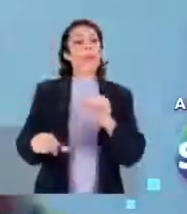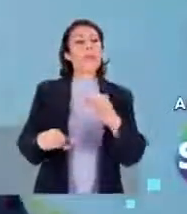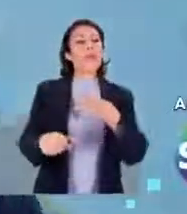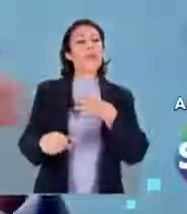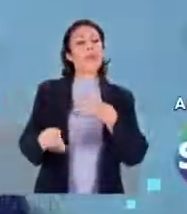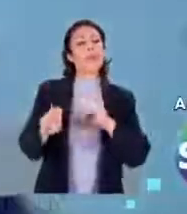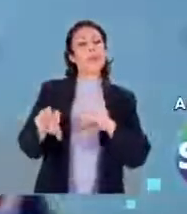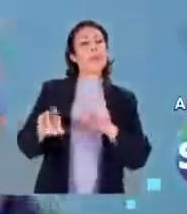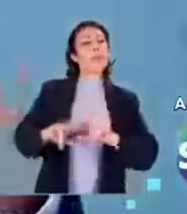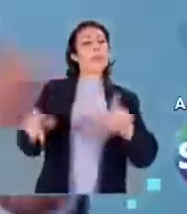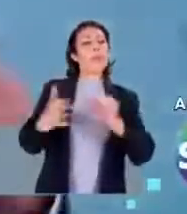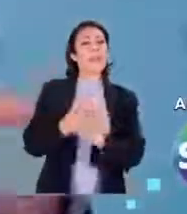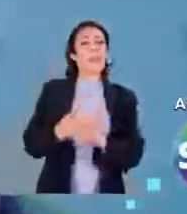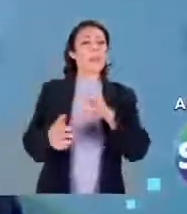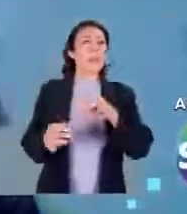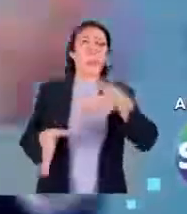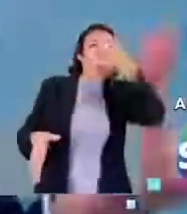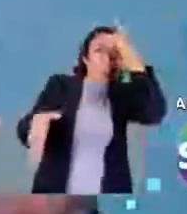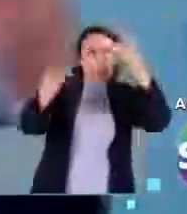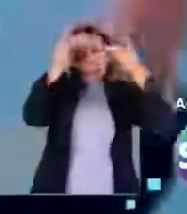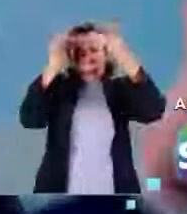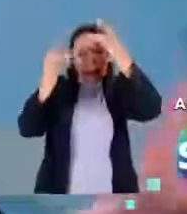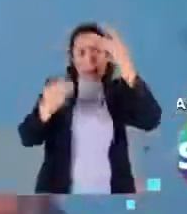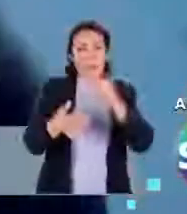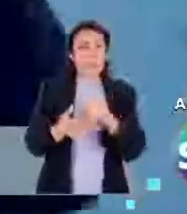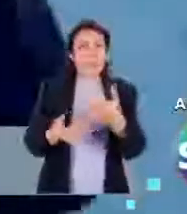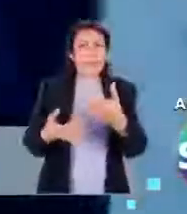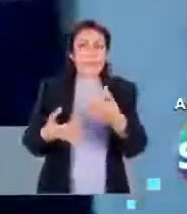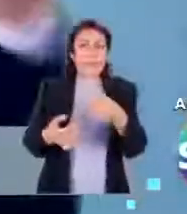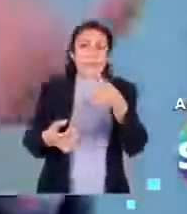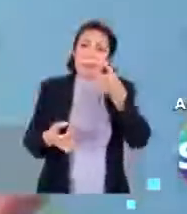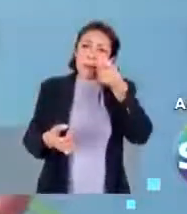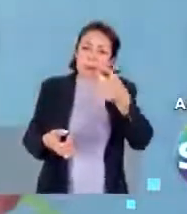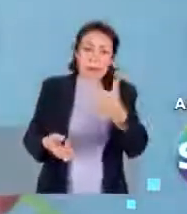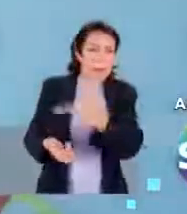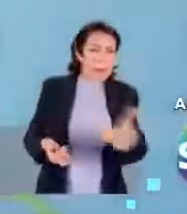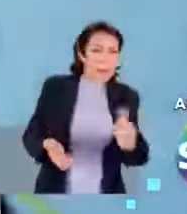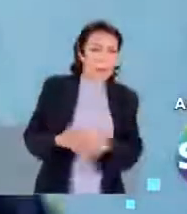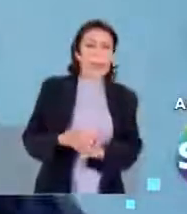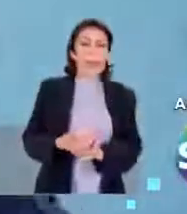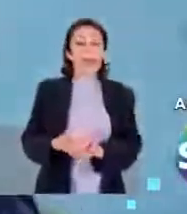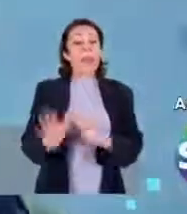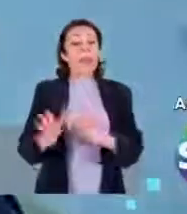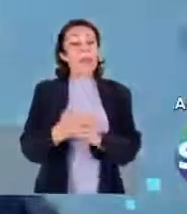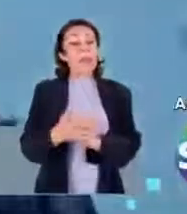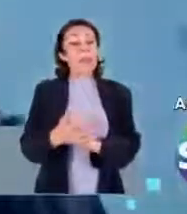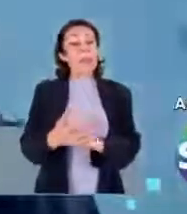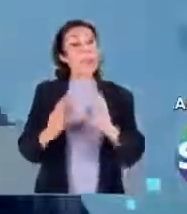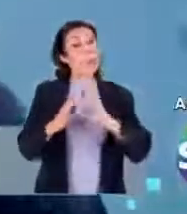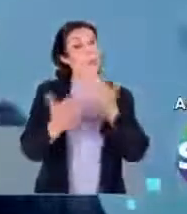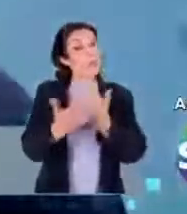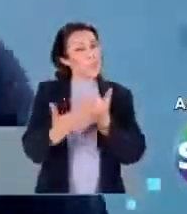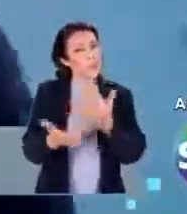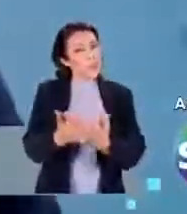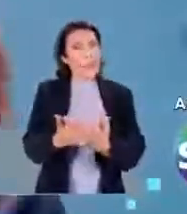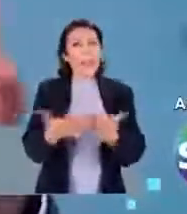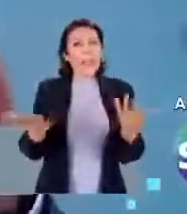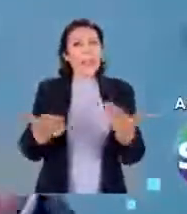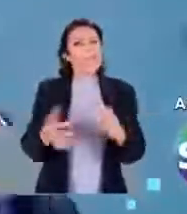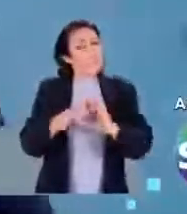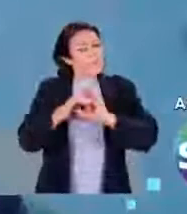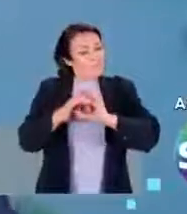ao invés desse decoreba que os alunos não tem o menor graça em tempo de internet de óculos de realidade virtual fazer uma uma escola sabe